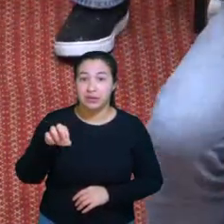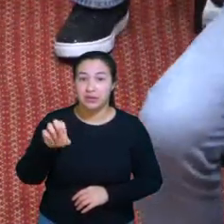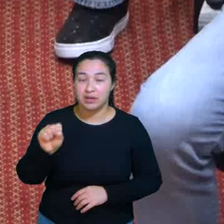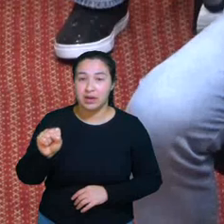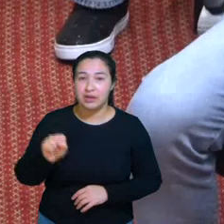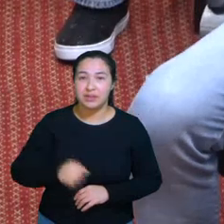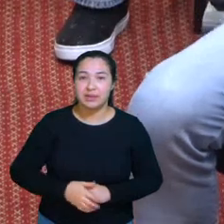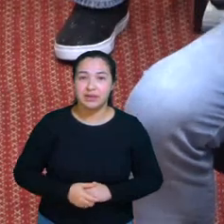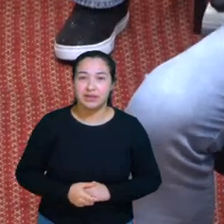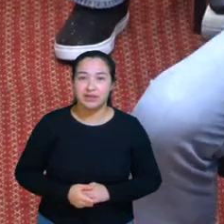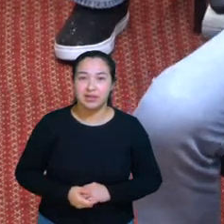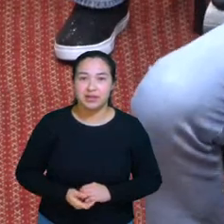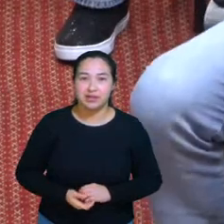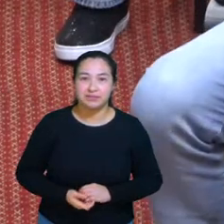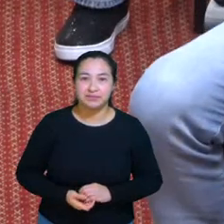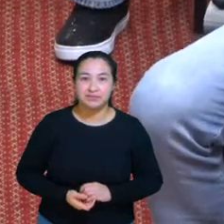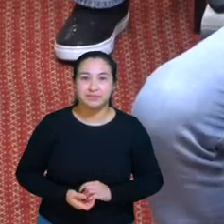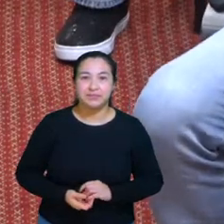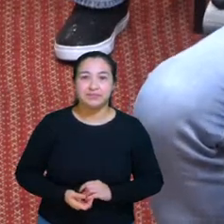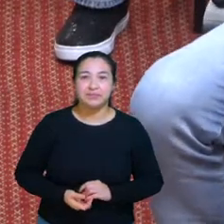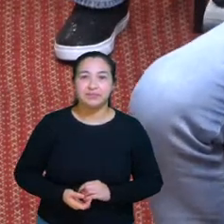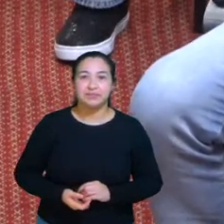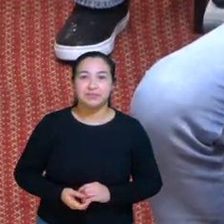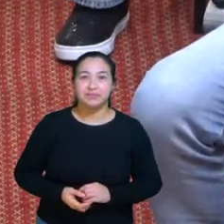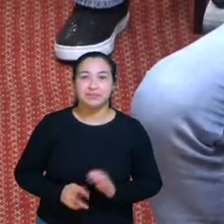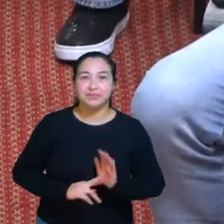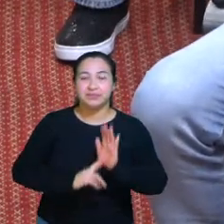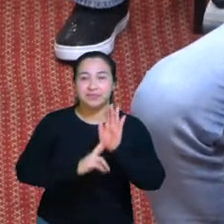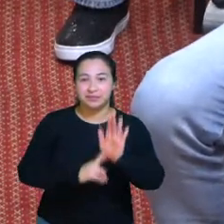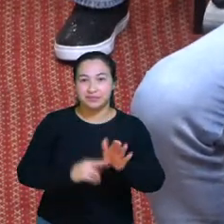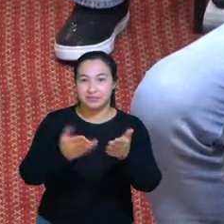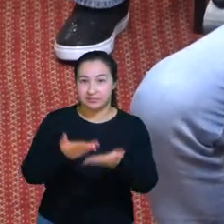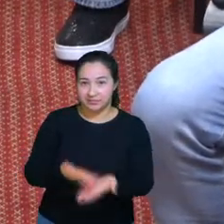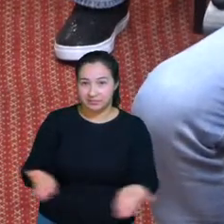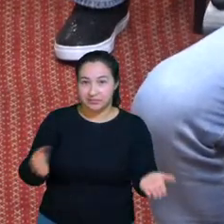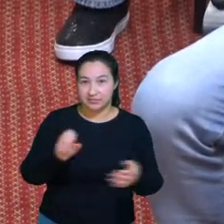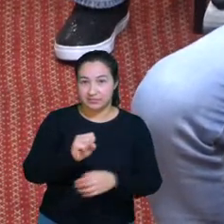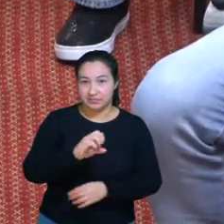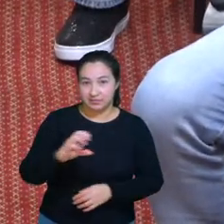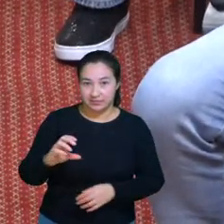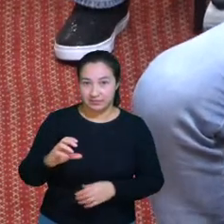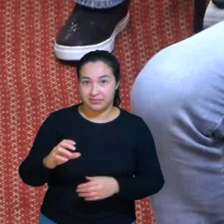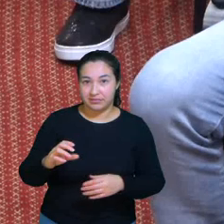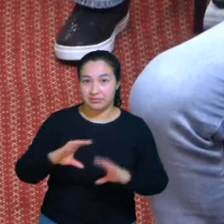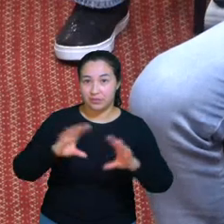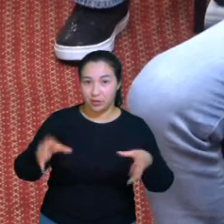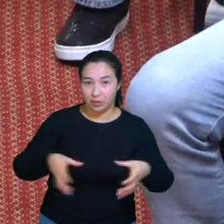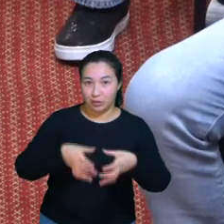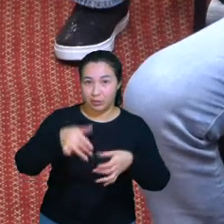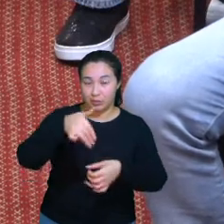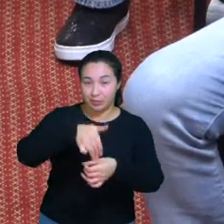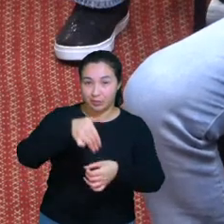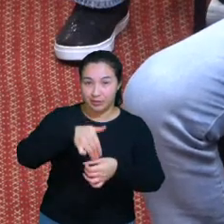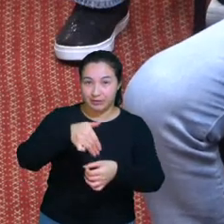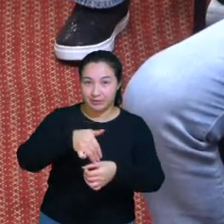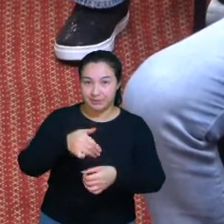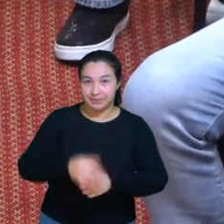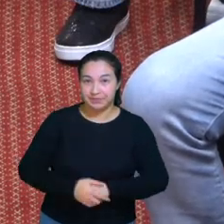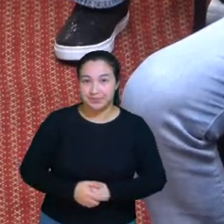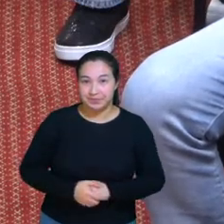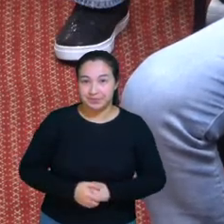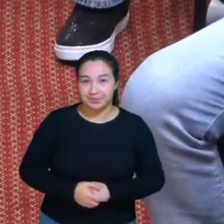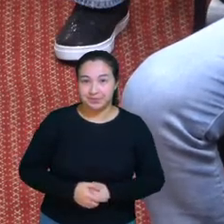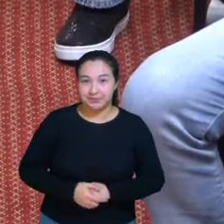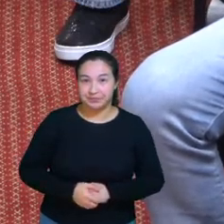os 295 municípios de Santa Catarina e aí eu estou falando das redes municipais eh eu gostaria de pontuar o que a